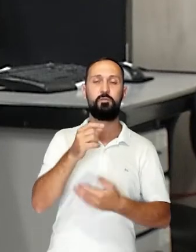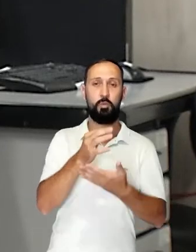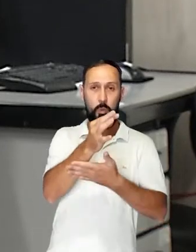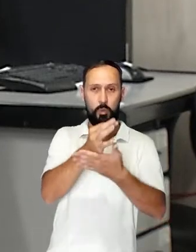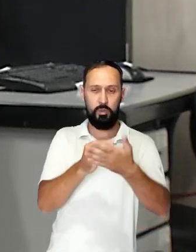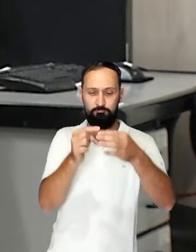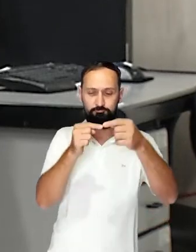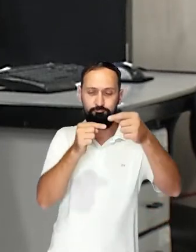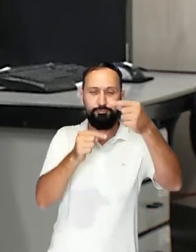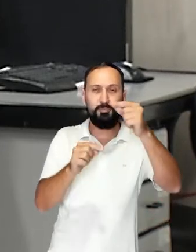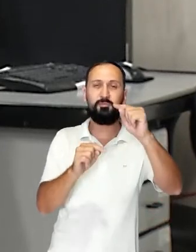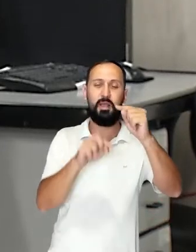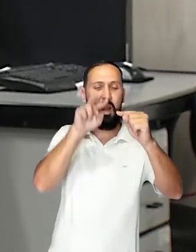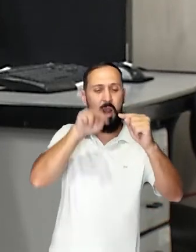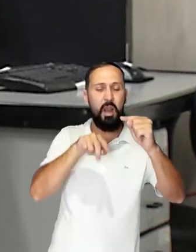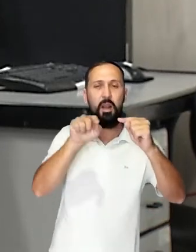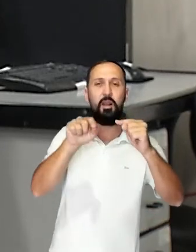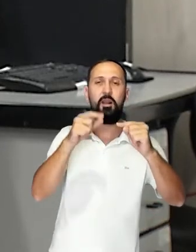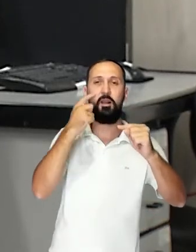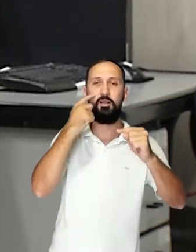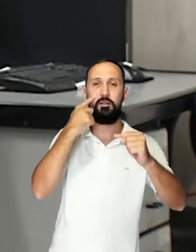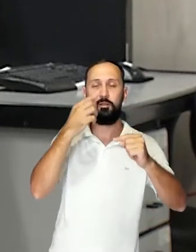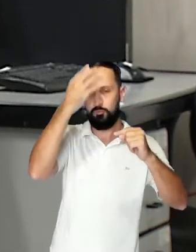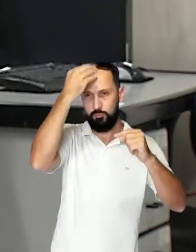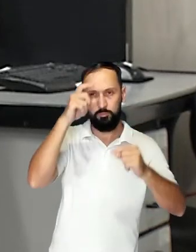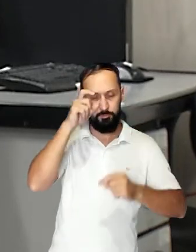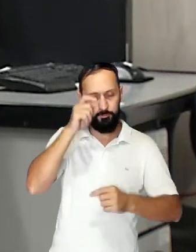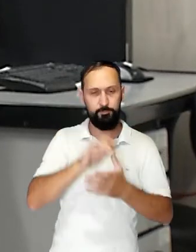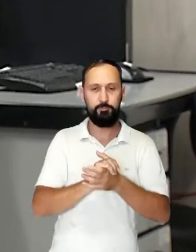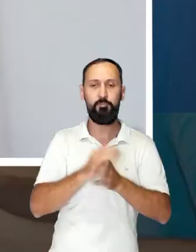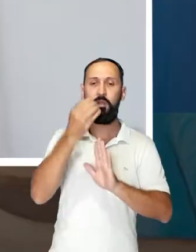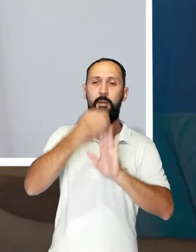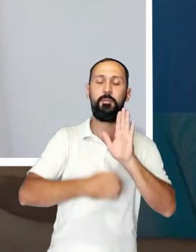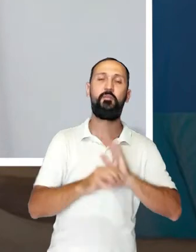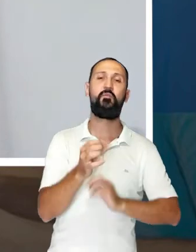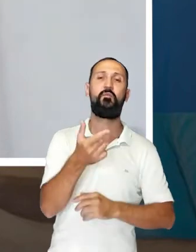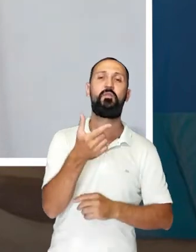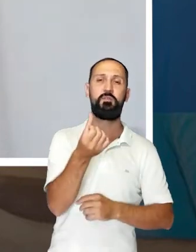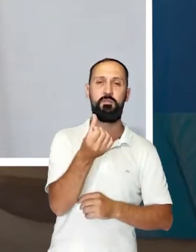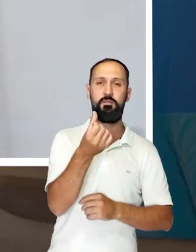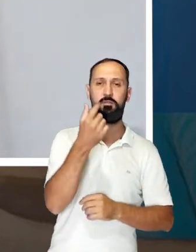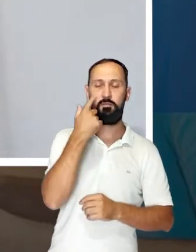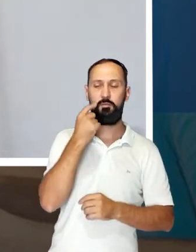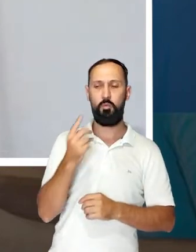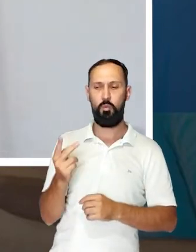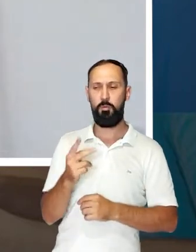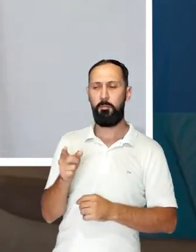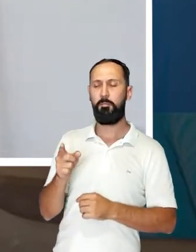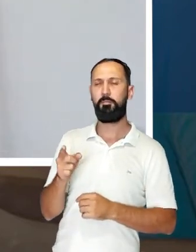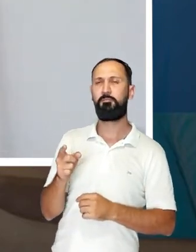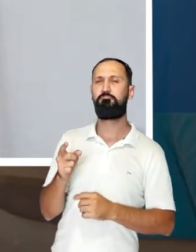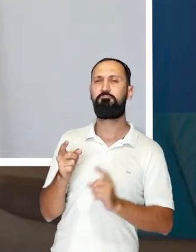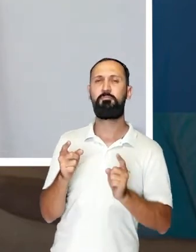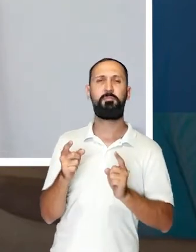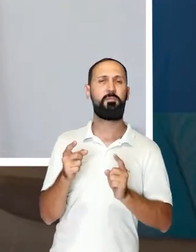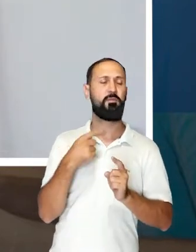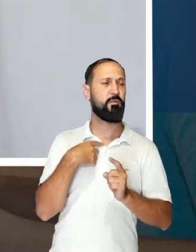que você lesse um trecho de Sherlock Holmes em A Maldição do Rochedo. Capítulo 26, Mastim de